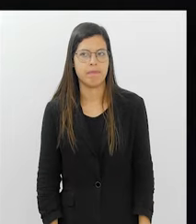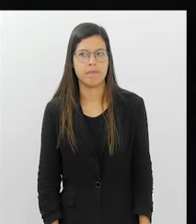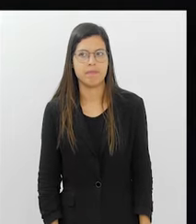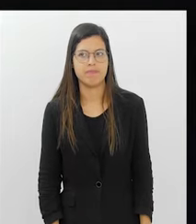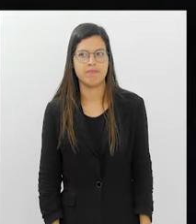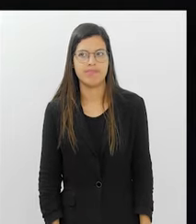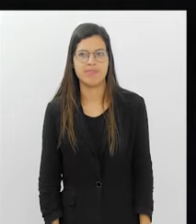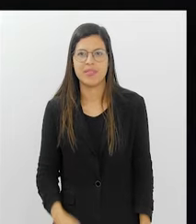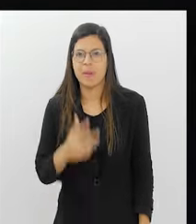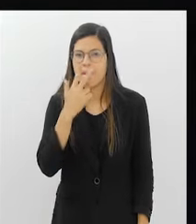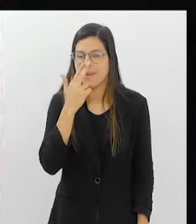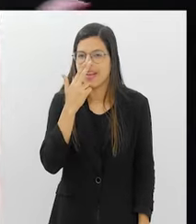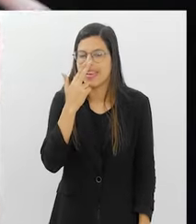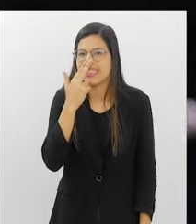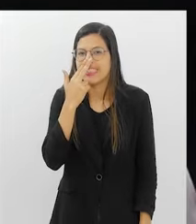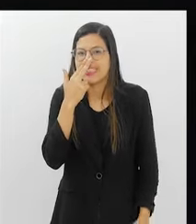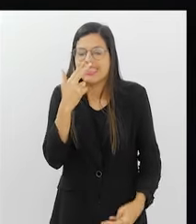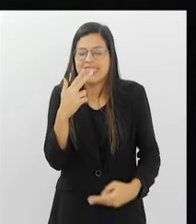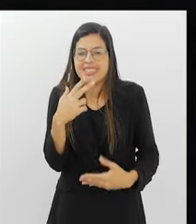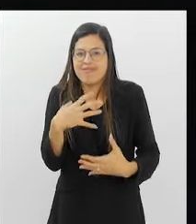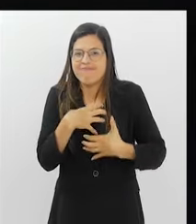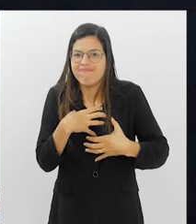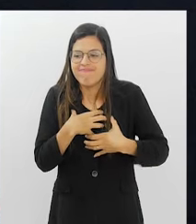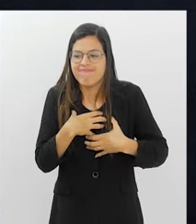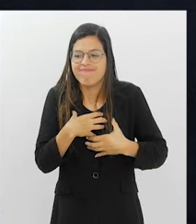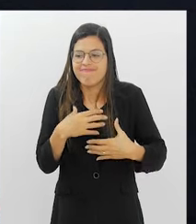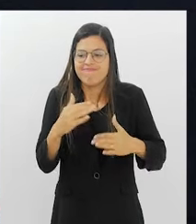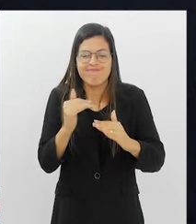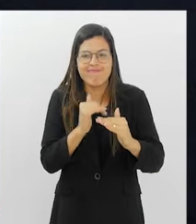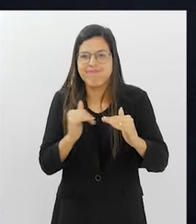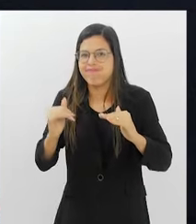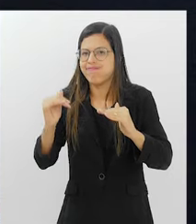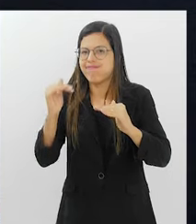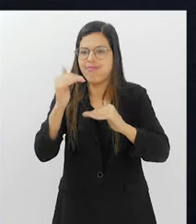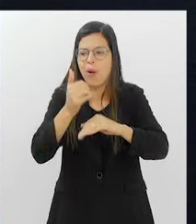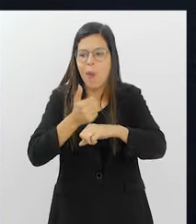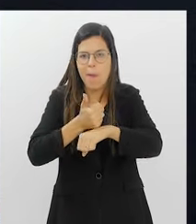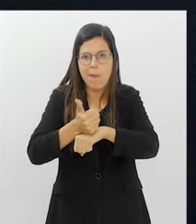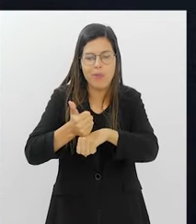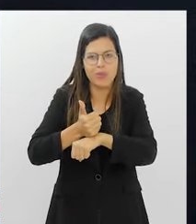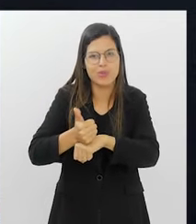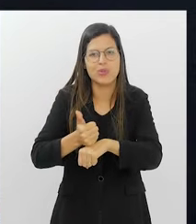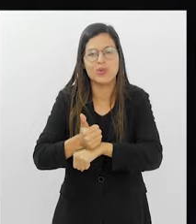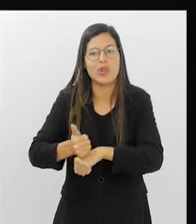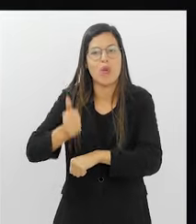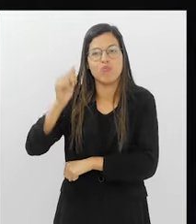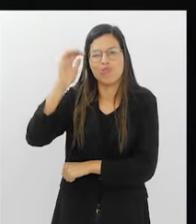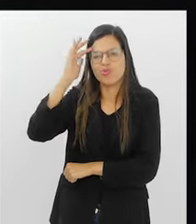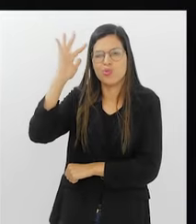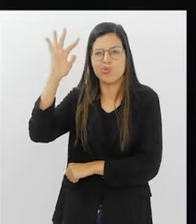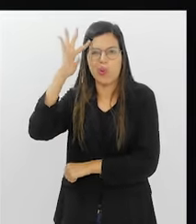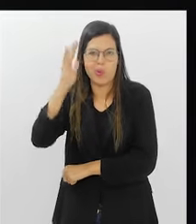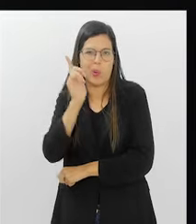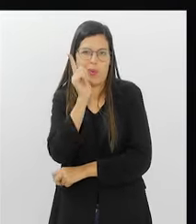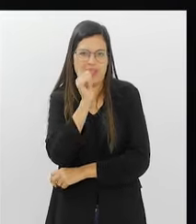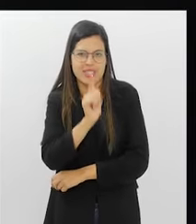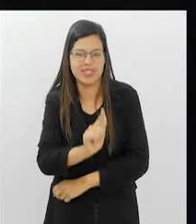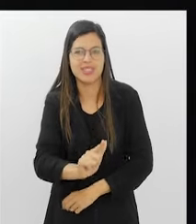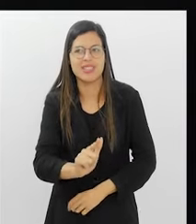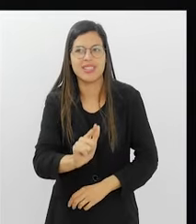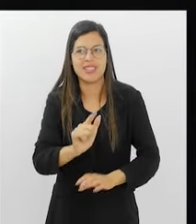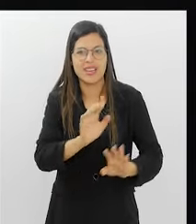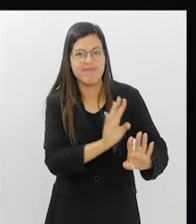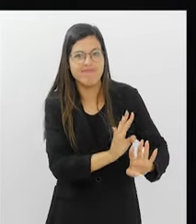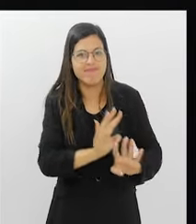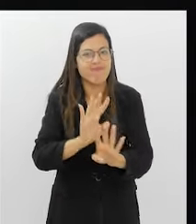foi meu ápis como profissional o meu sonho realizado da melhor maneira possível a gente a gente